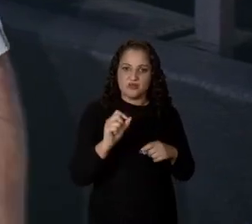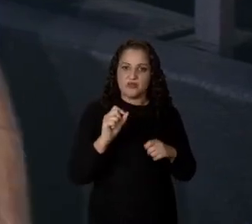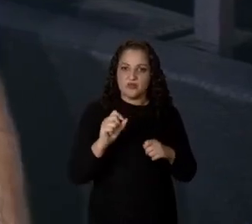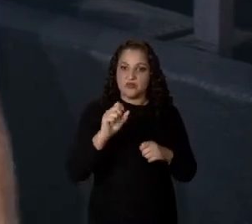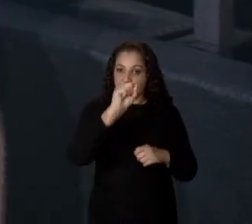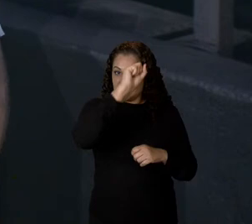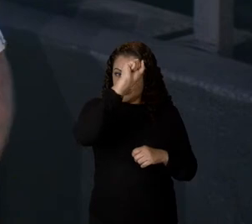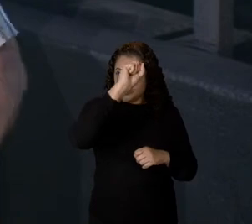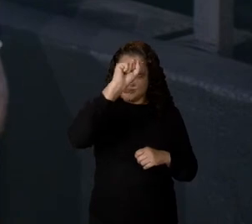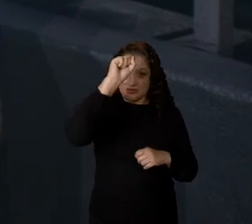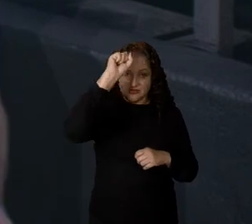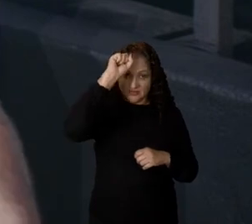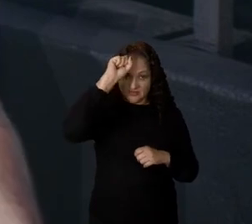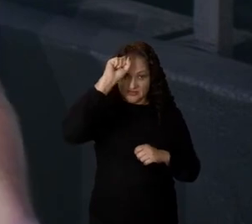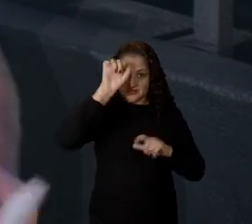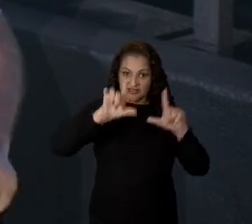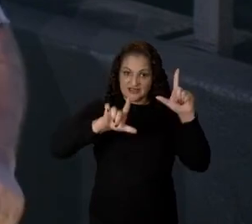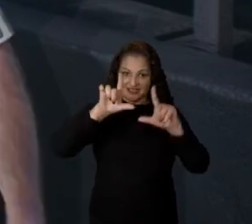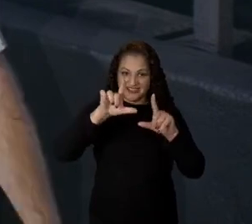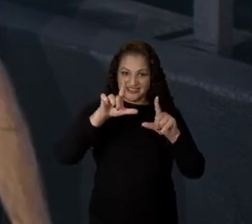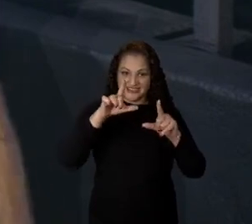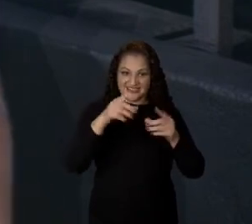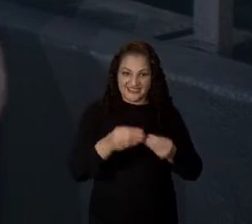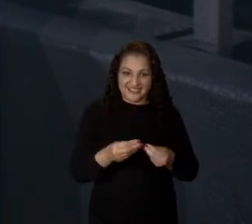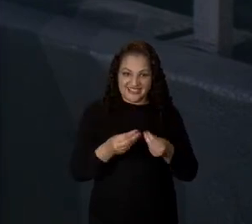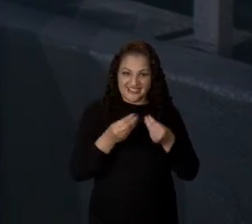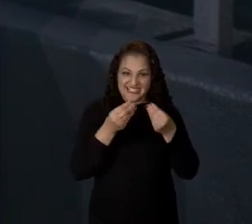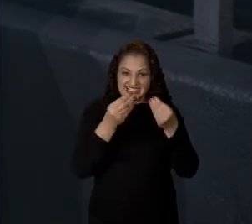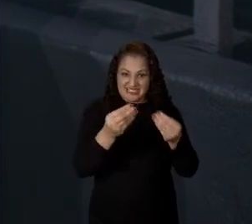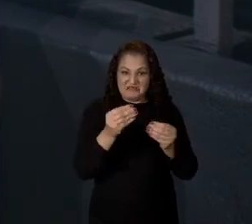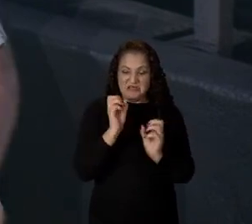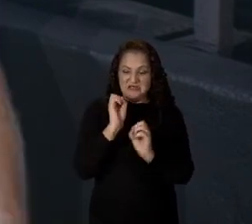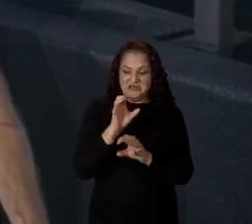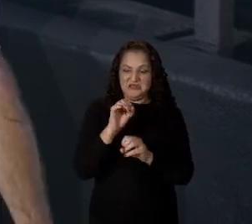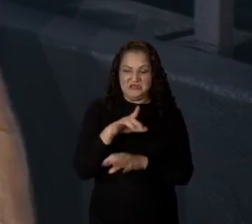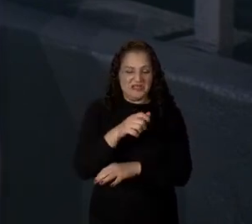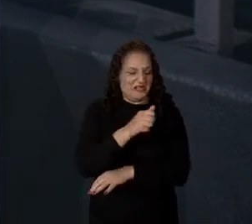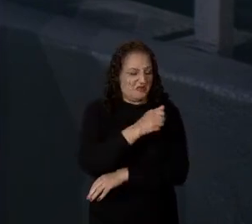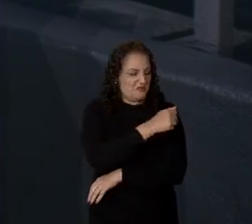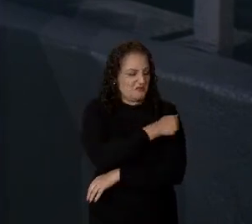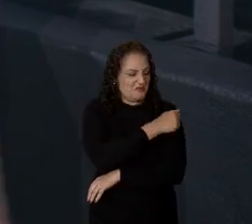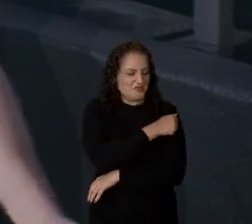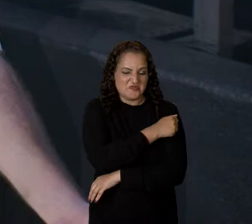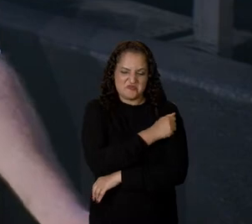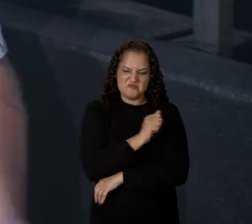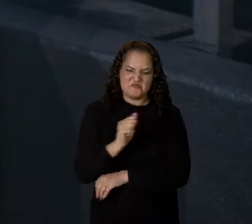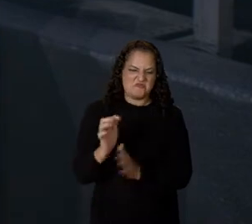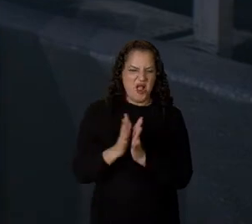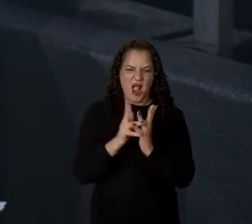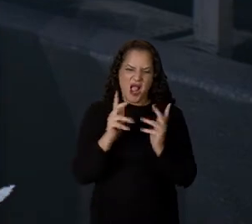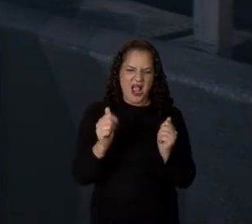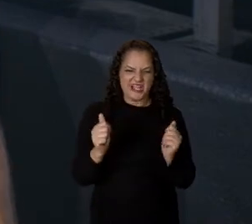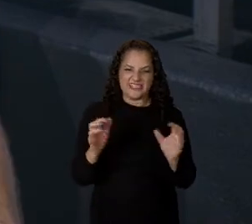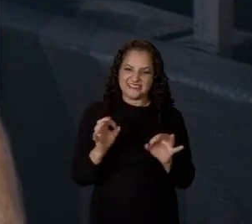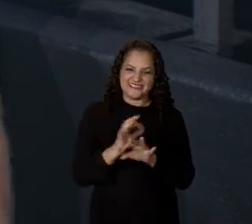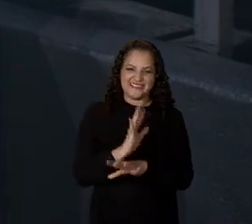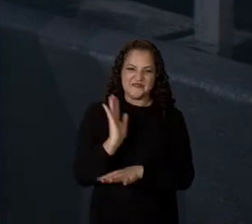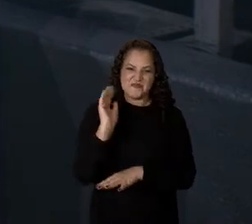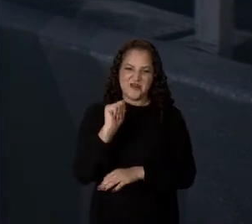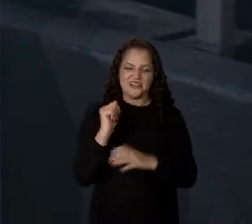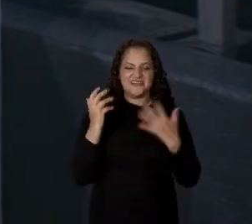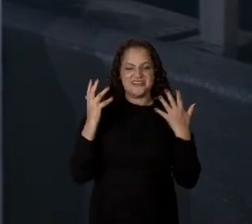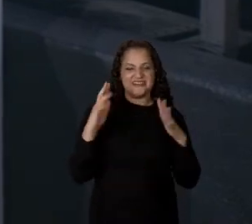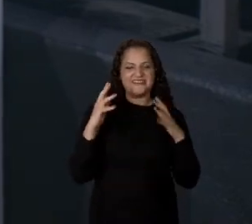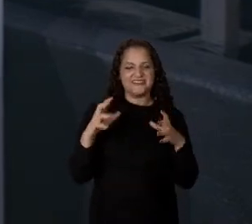Samsung e ficar muito mais equipadas para educar esses alunos brilhantes. Então, bora celebrar com